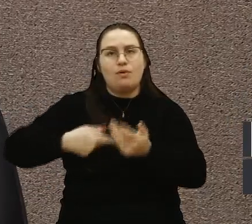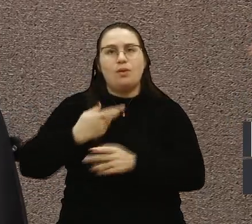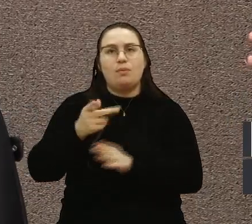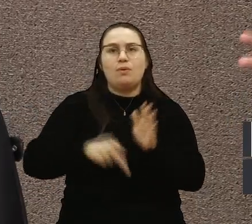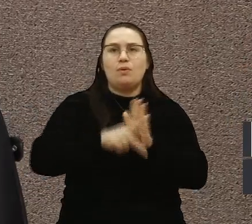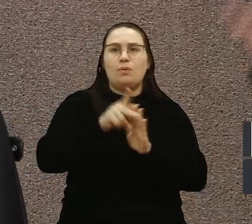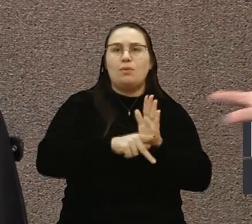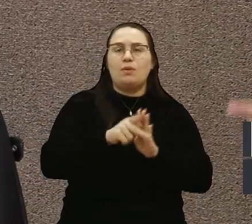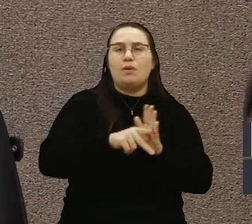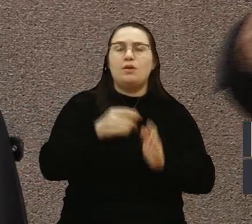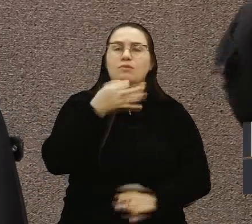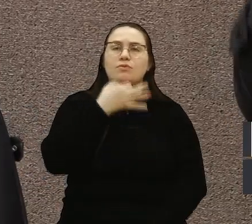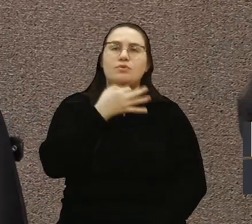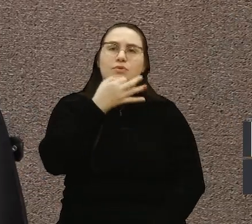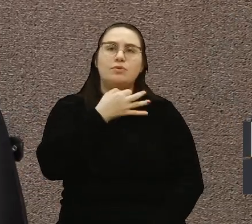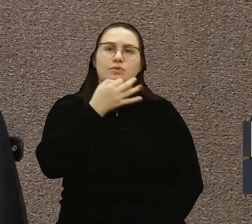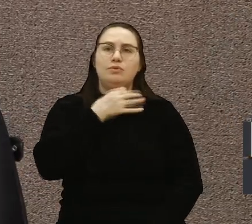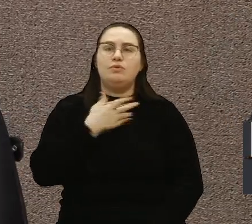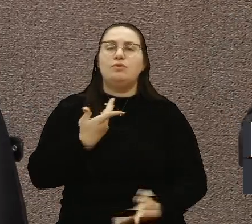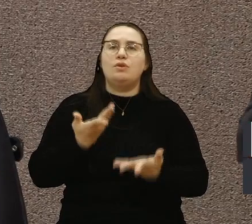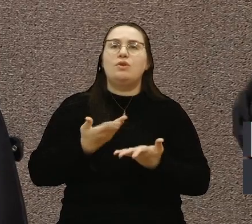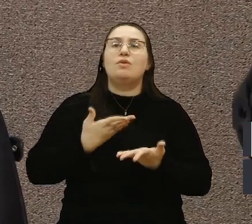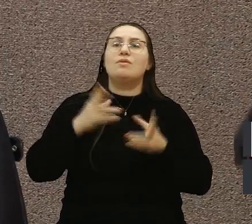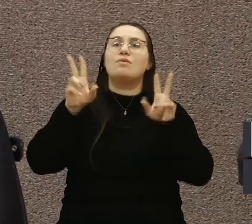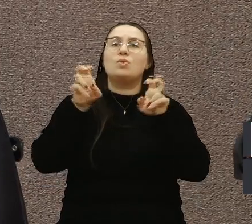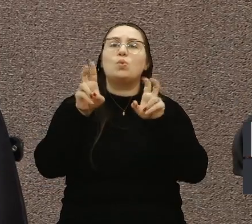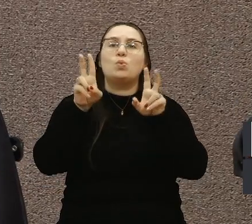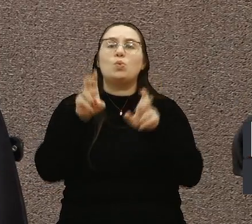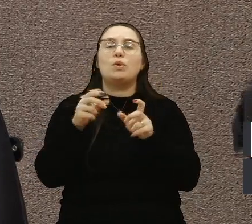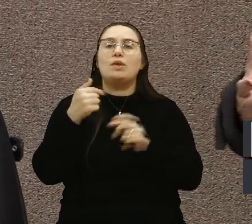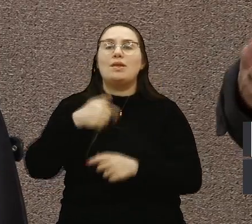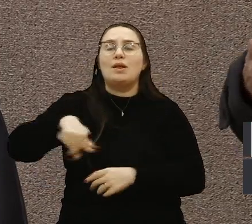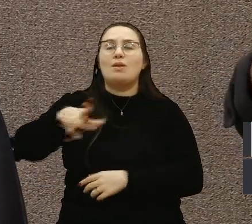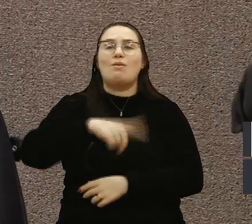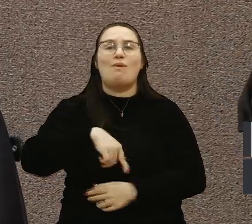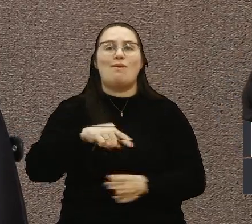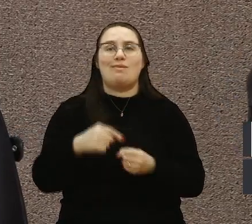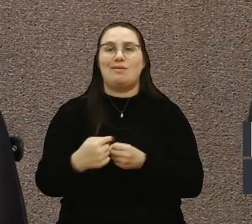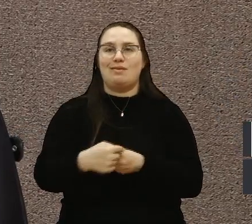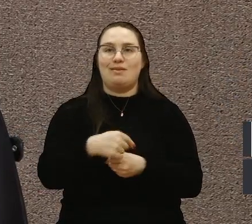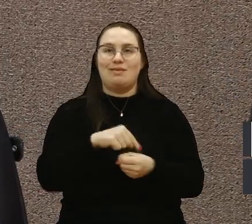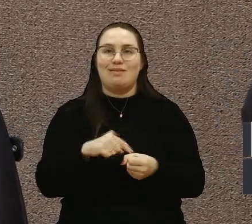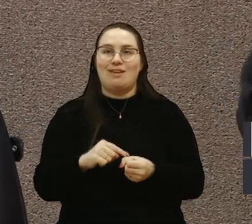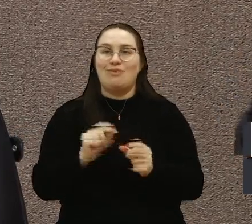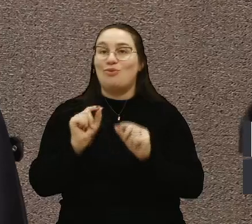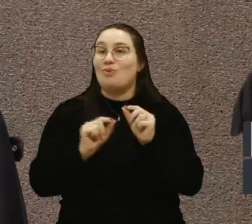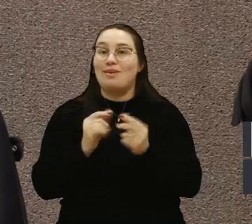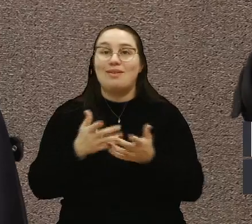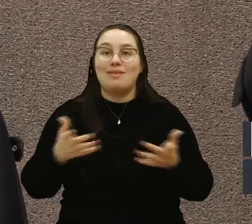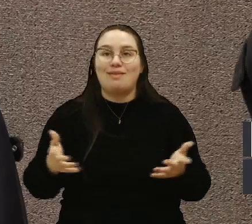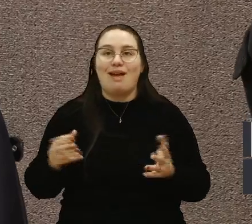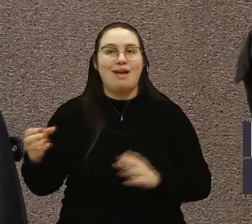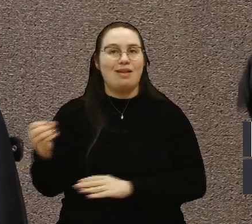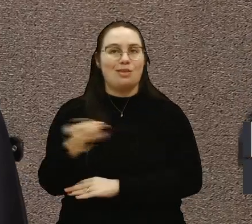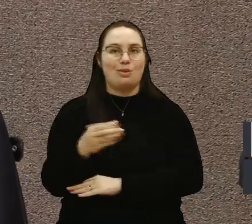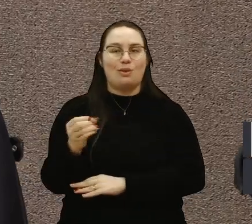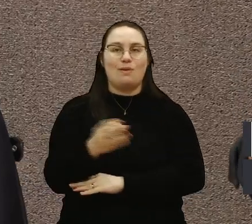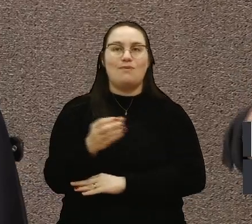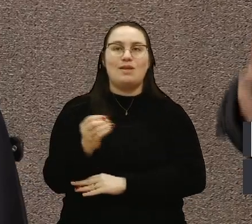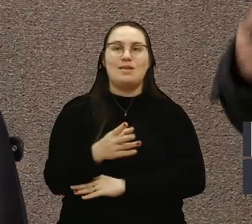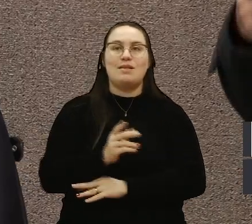municipal que tratasse dos temas que nós queremos tratar na nossa cidade. O que eu estou falando aqui? A gente está falando de inovação,